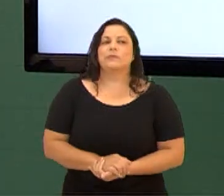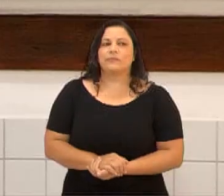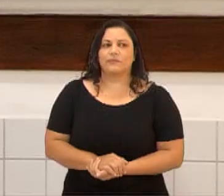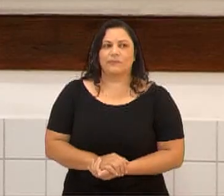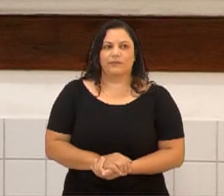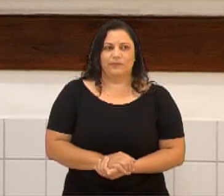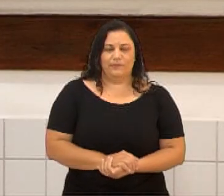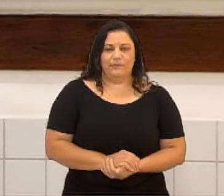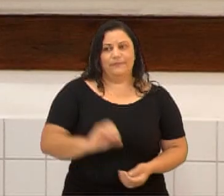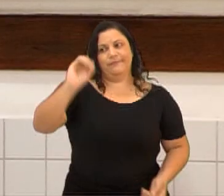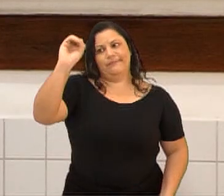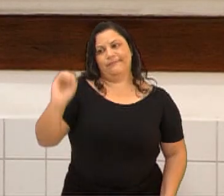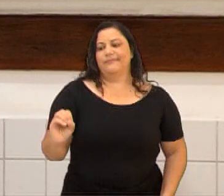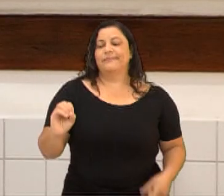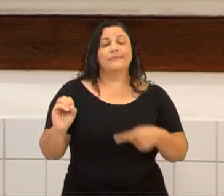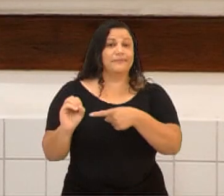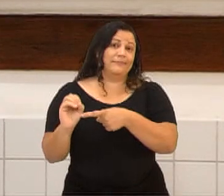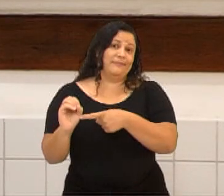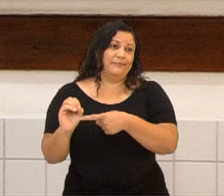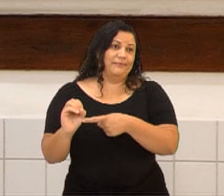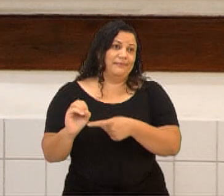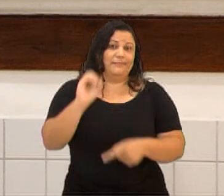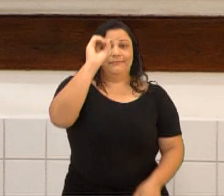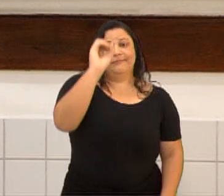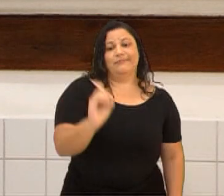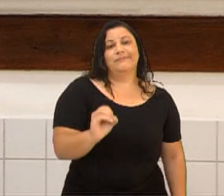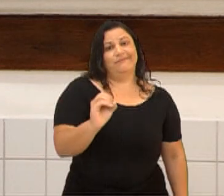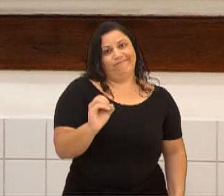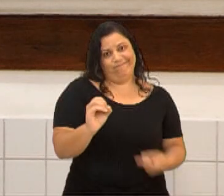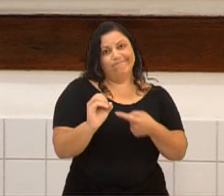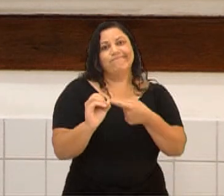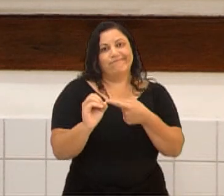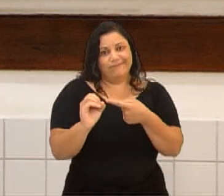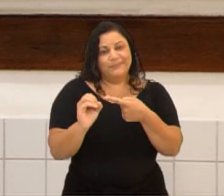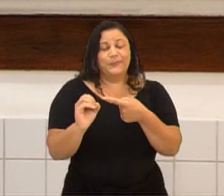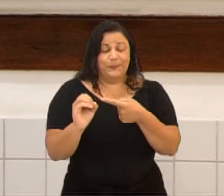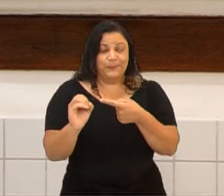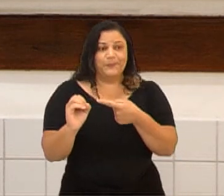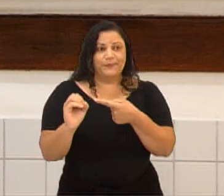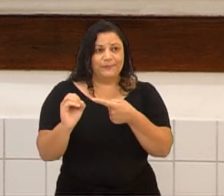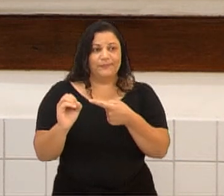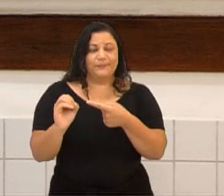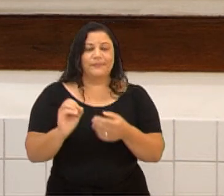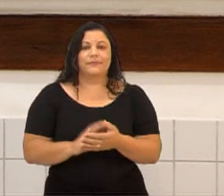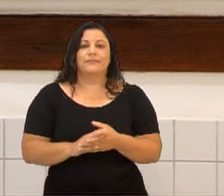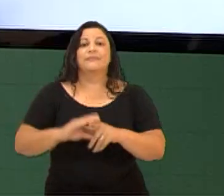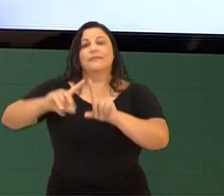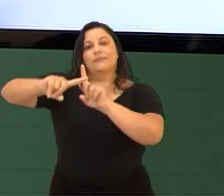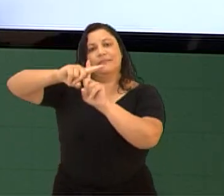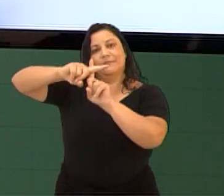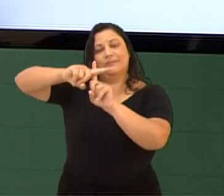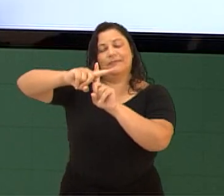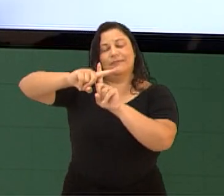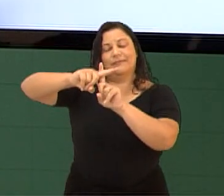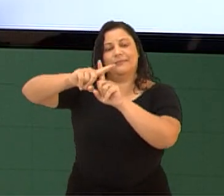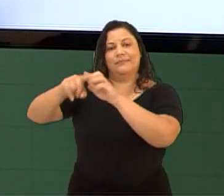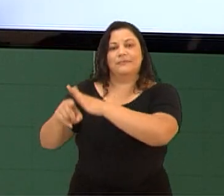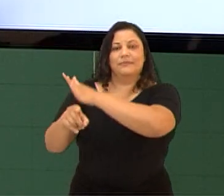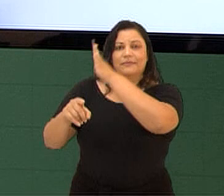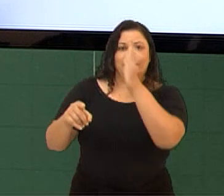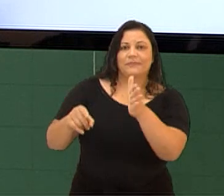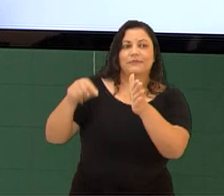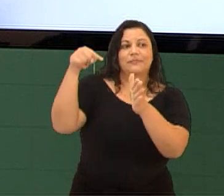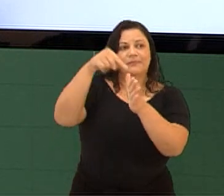vezes 5, zero. 0 vezes 1, zero. Deixa o espaço da primeira casa, vai para o segundo número, porque